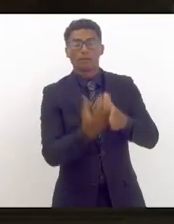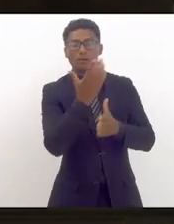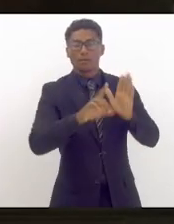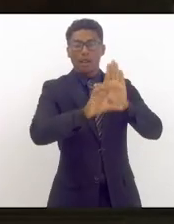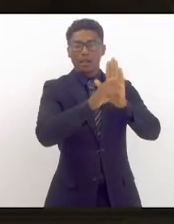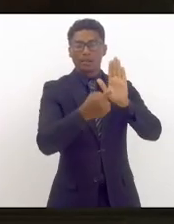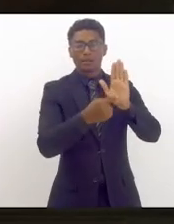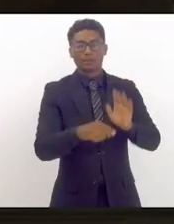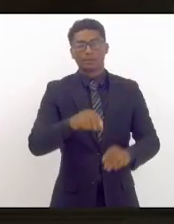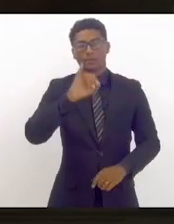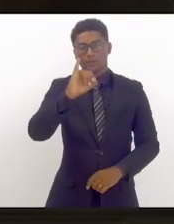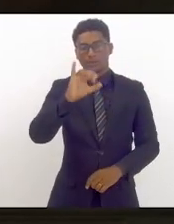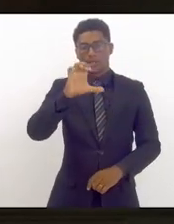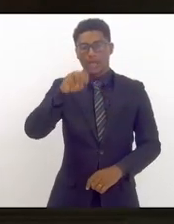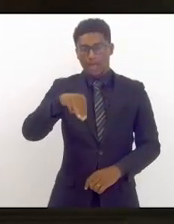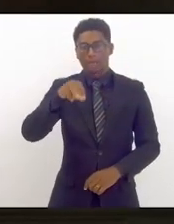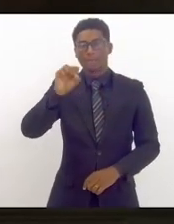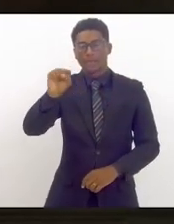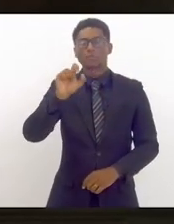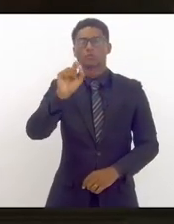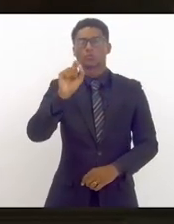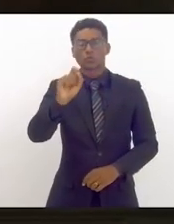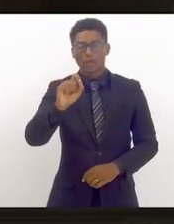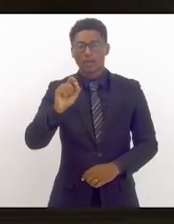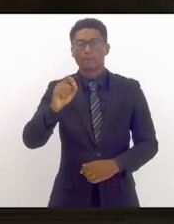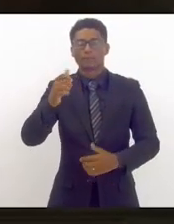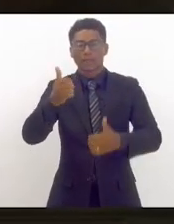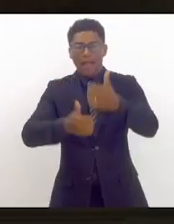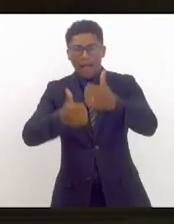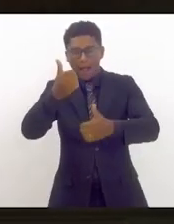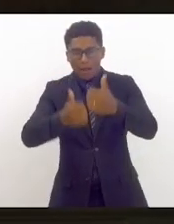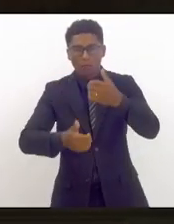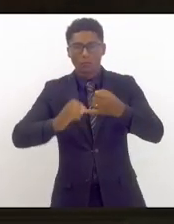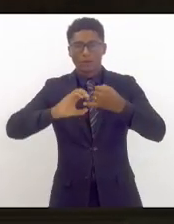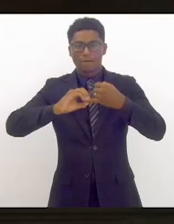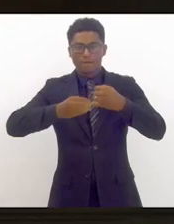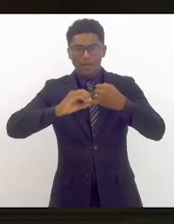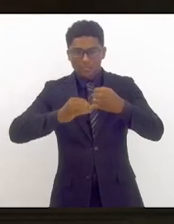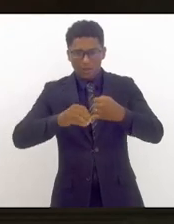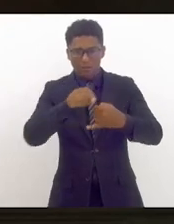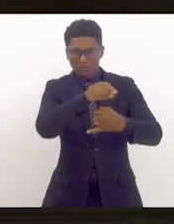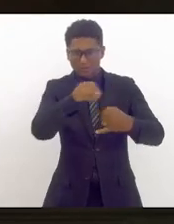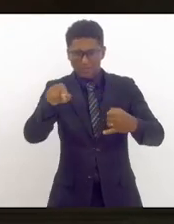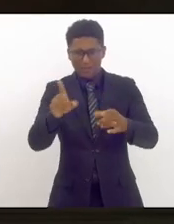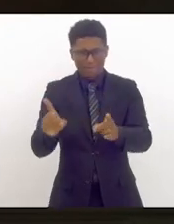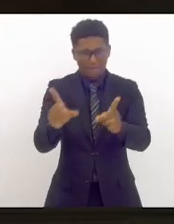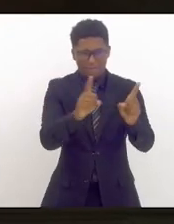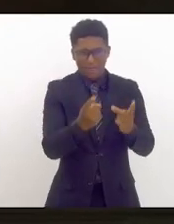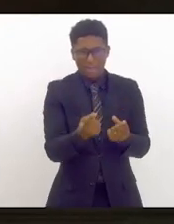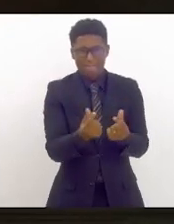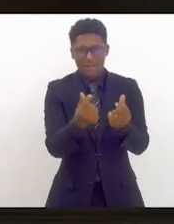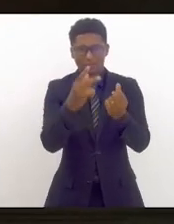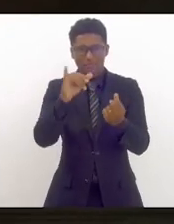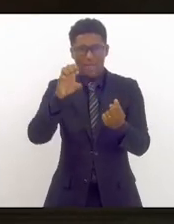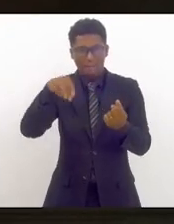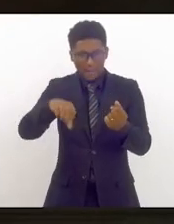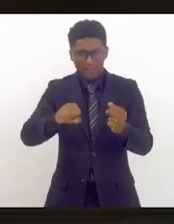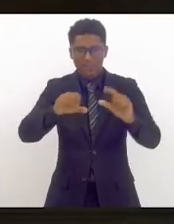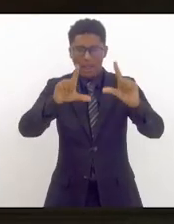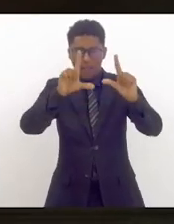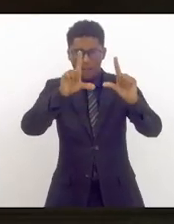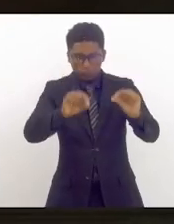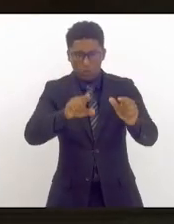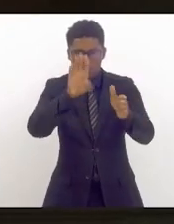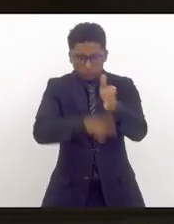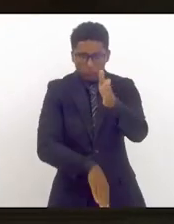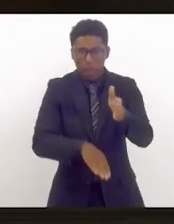cobrado sobre a venda de arroz e do feijão. Ato simples, mas de repercussão incalculável no orçamento